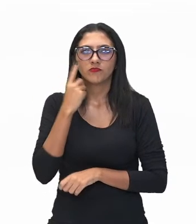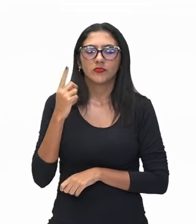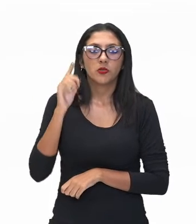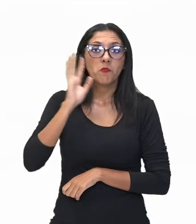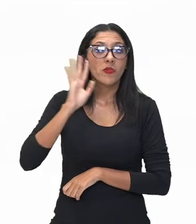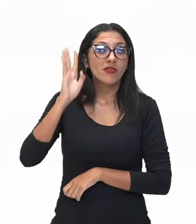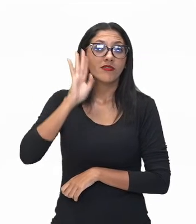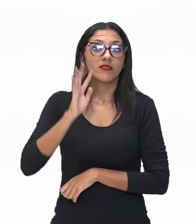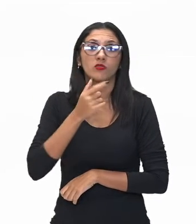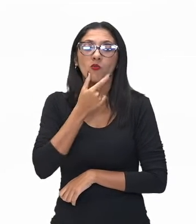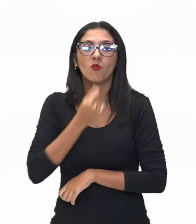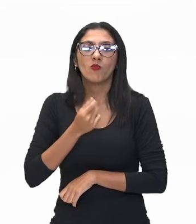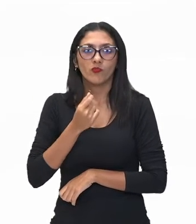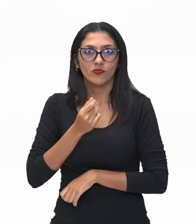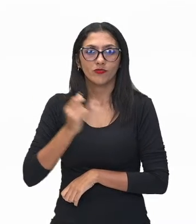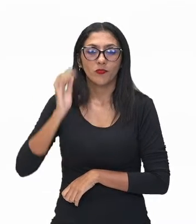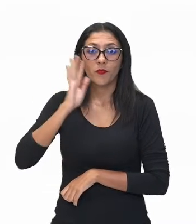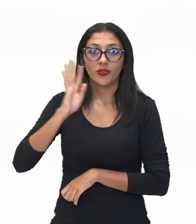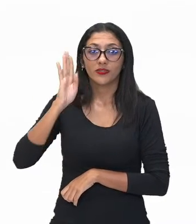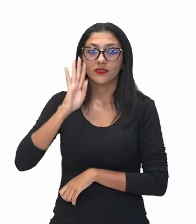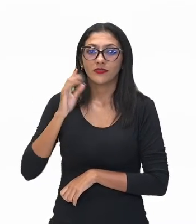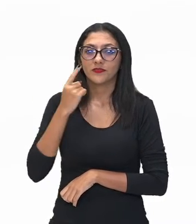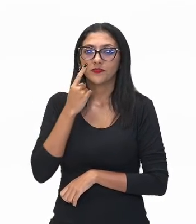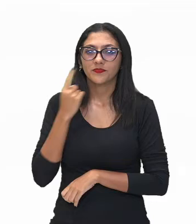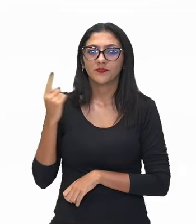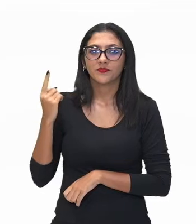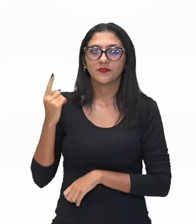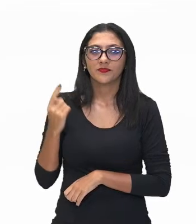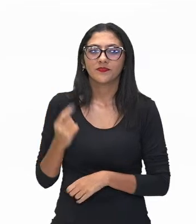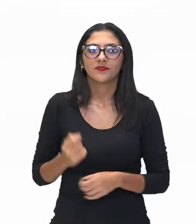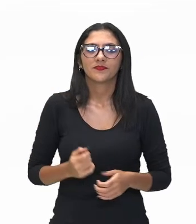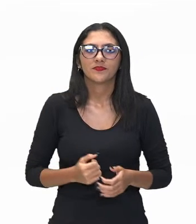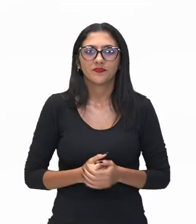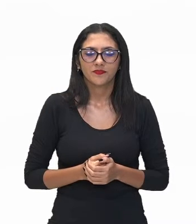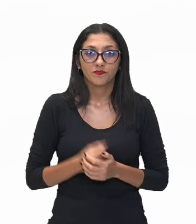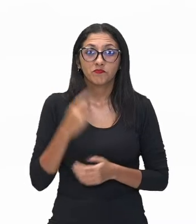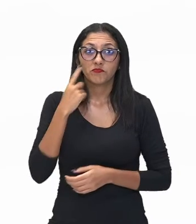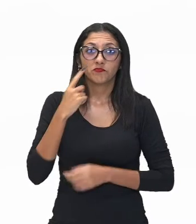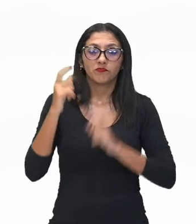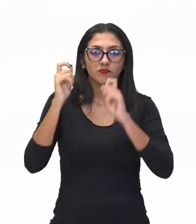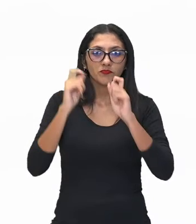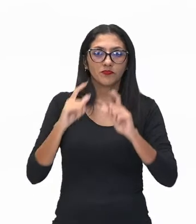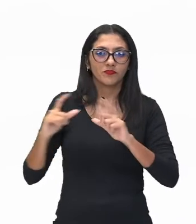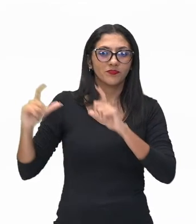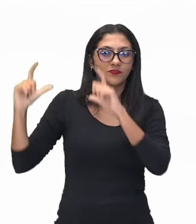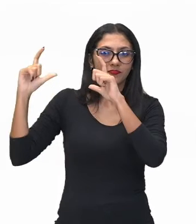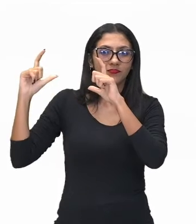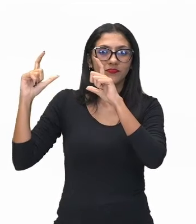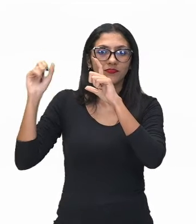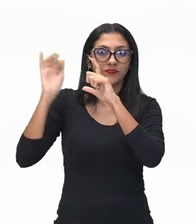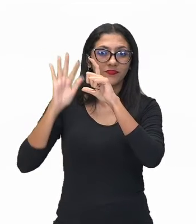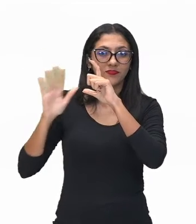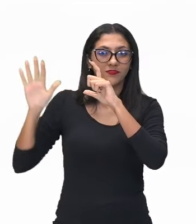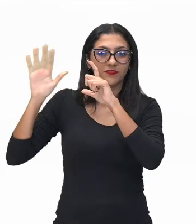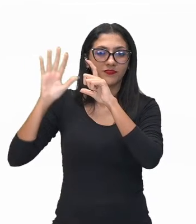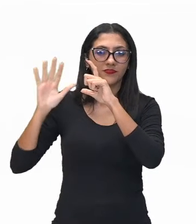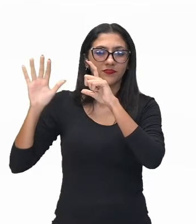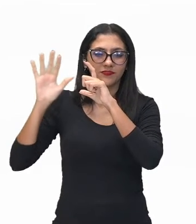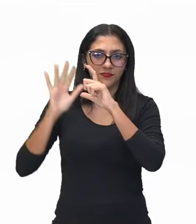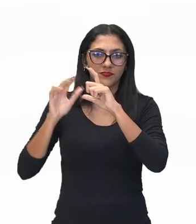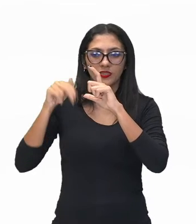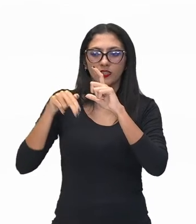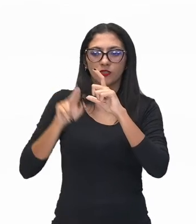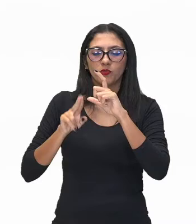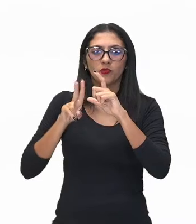é importante. Veja que o balão, ele é um balão nuvem, que nós chamamos